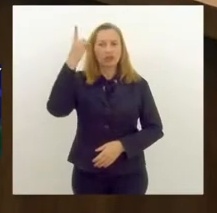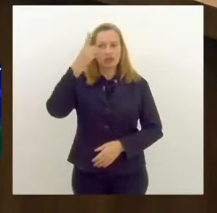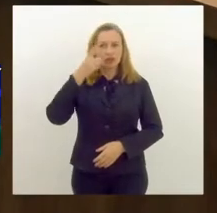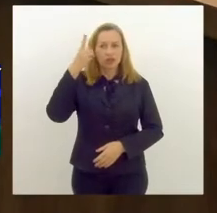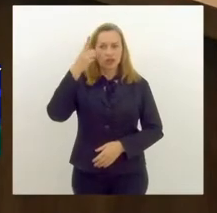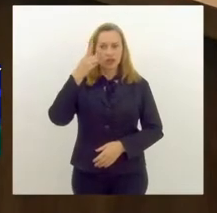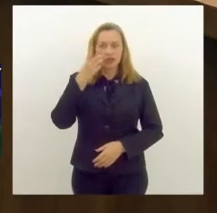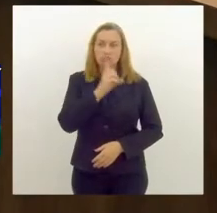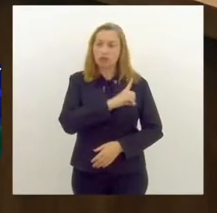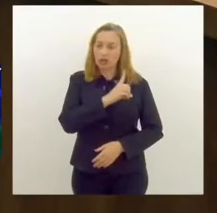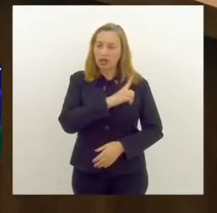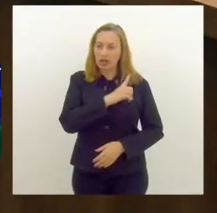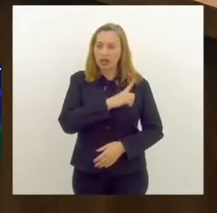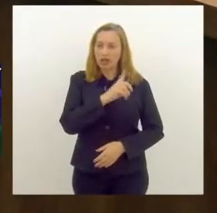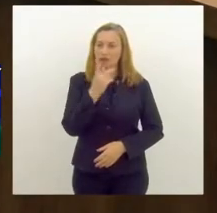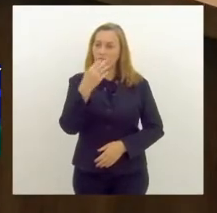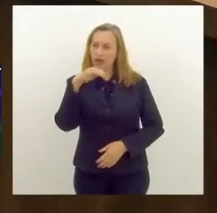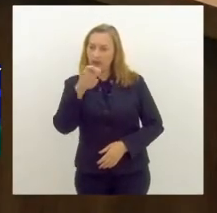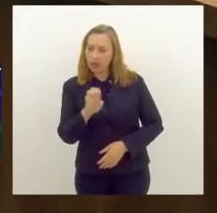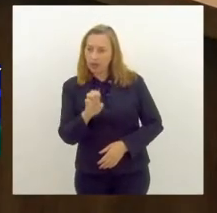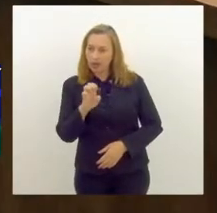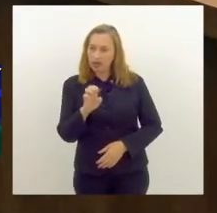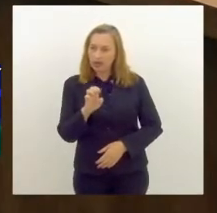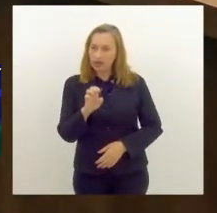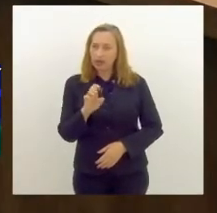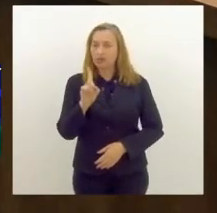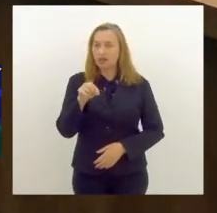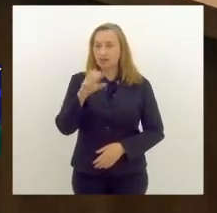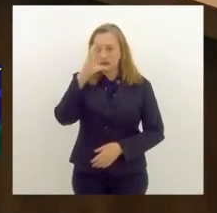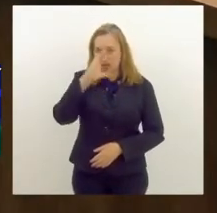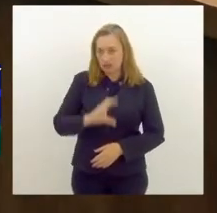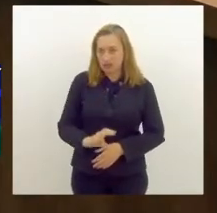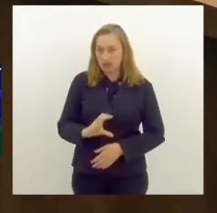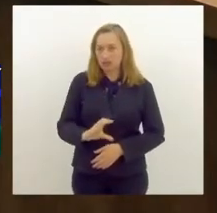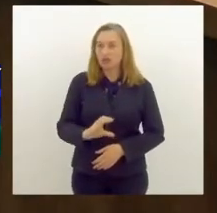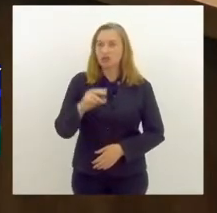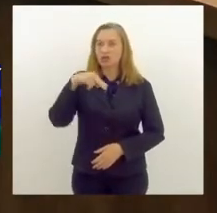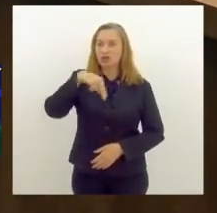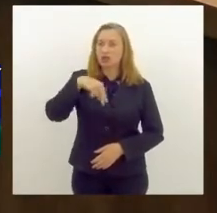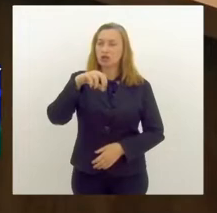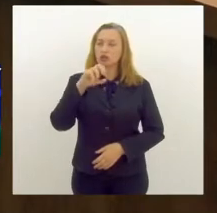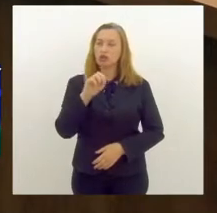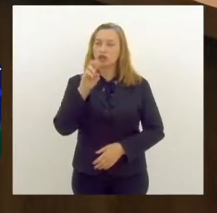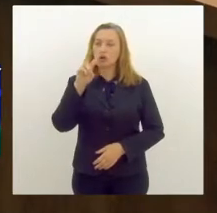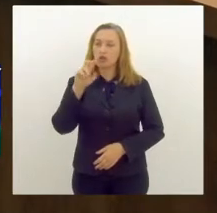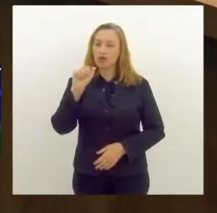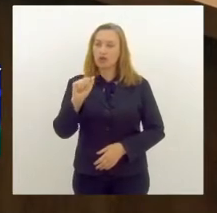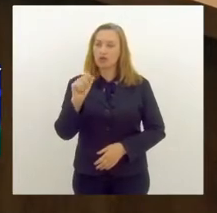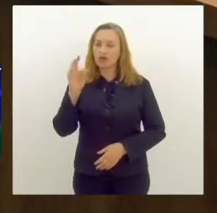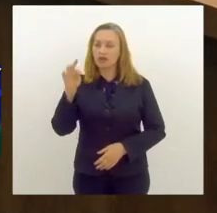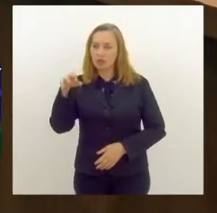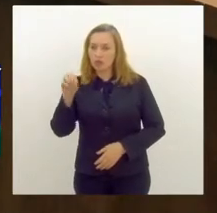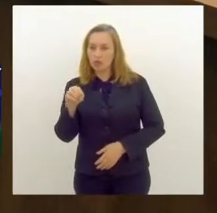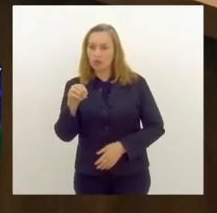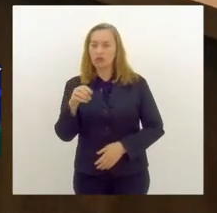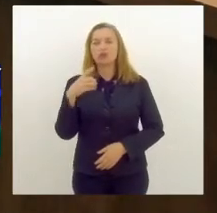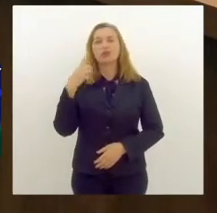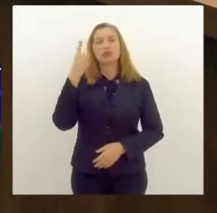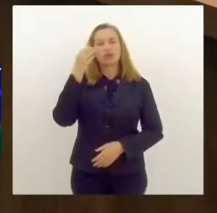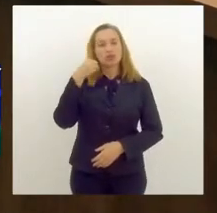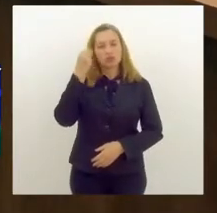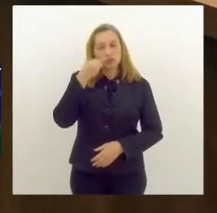Henrique, porque o delegado Henrique, além de ser um cidadão de Nova Friburgo, um delegado experiente que há muito